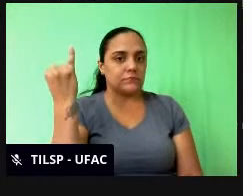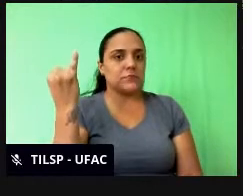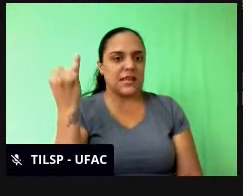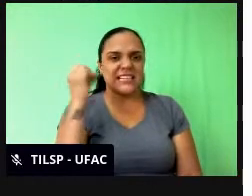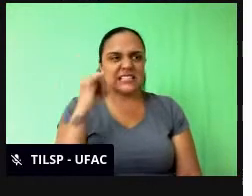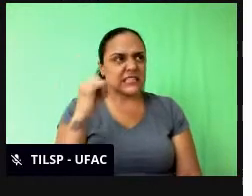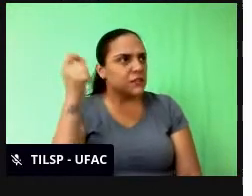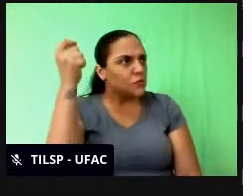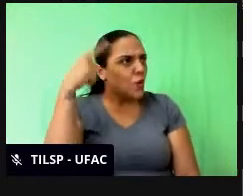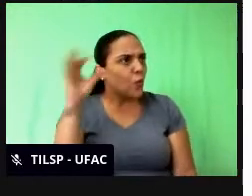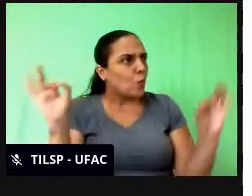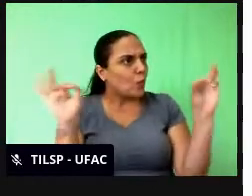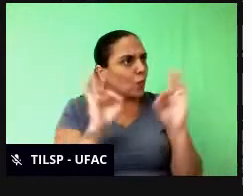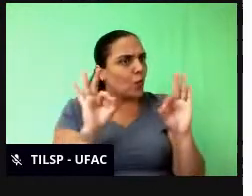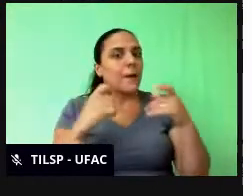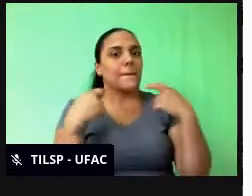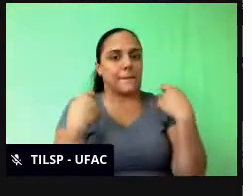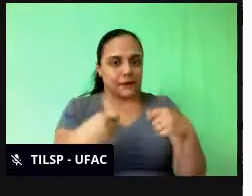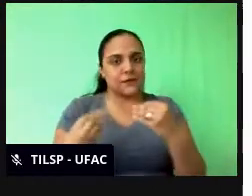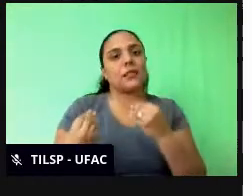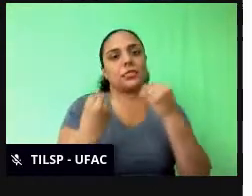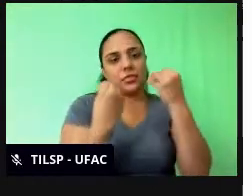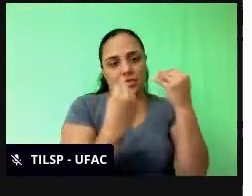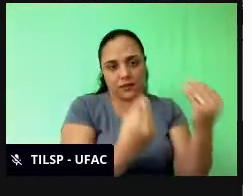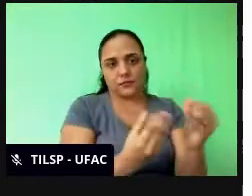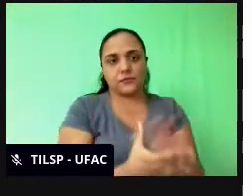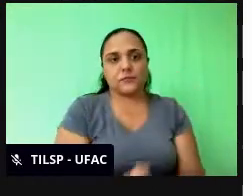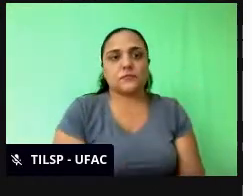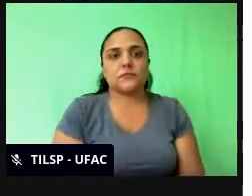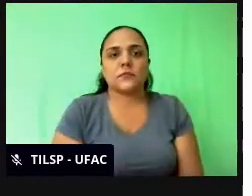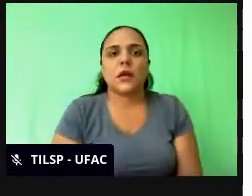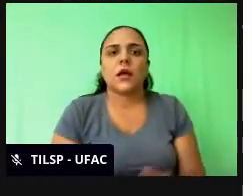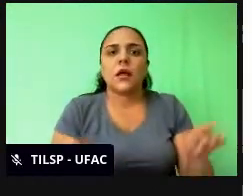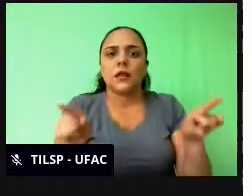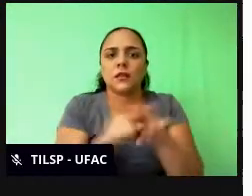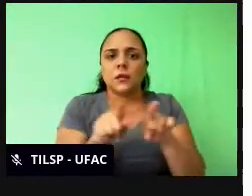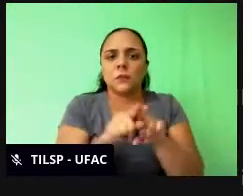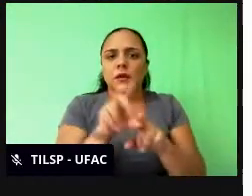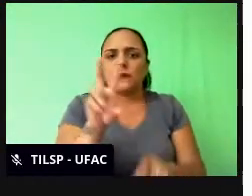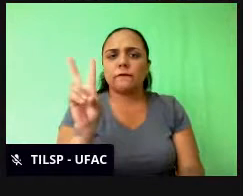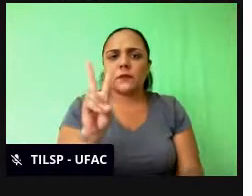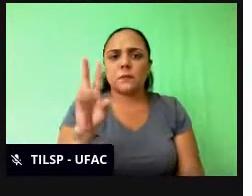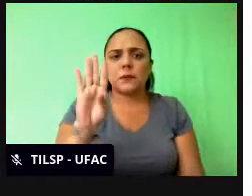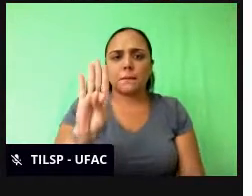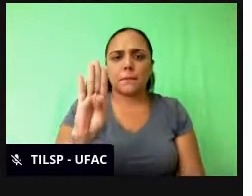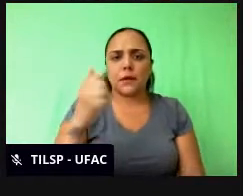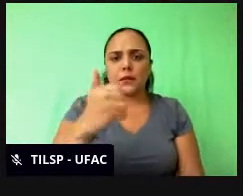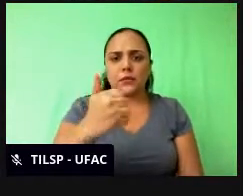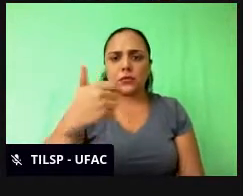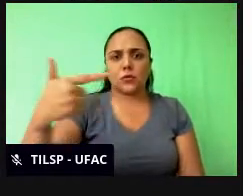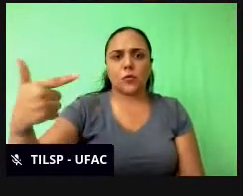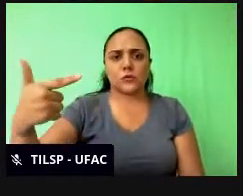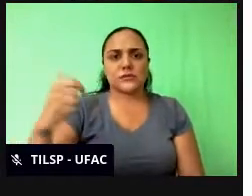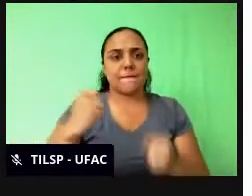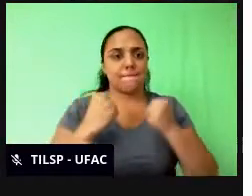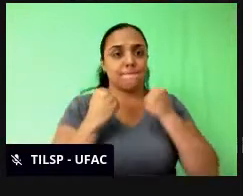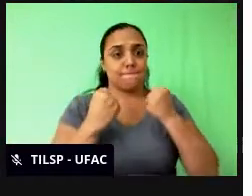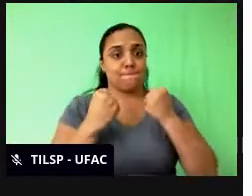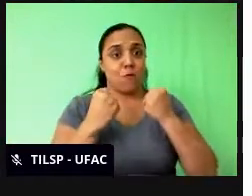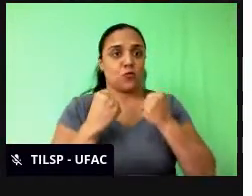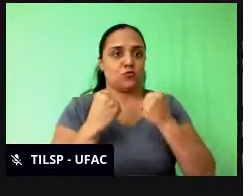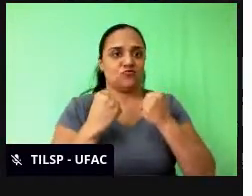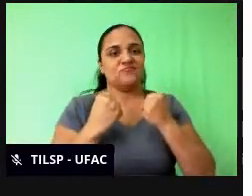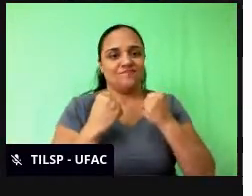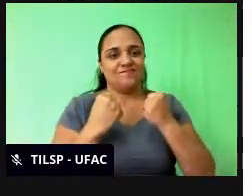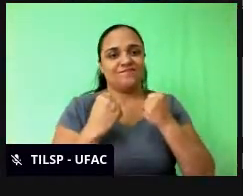uma suplementação vegana. Vitamina B12 e ferro, chama a atenção de vocês que a gente tem que monitorar, e